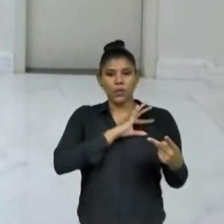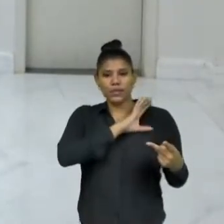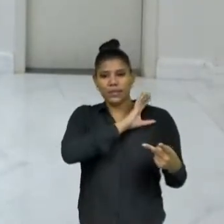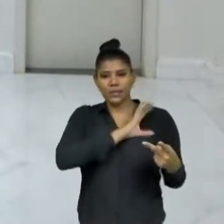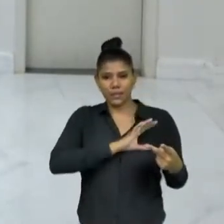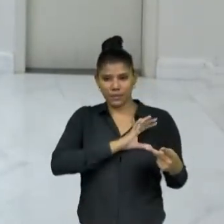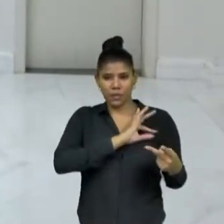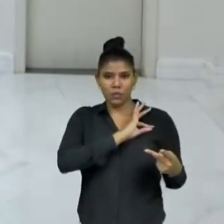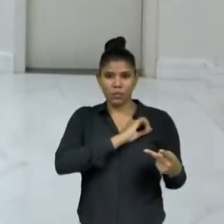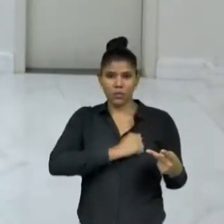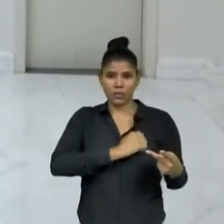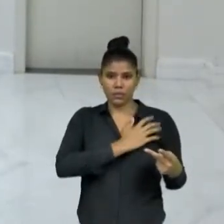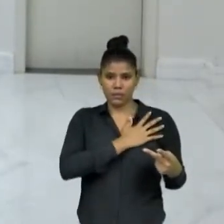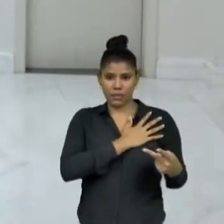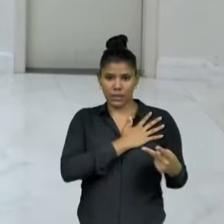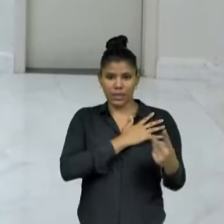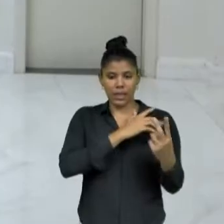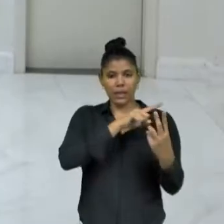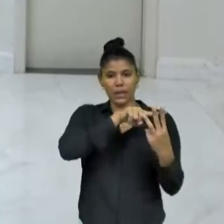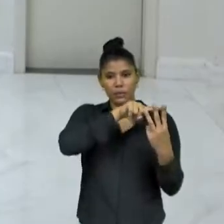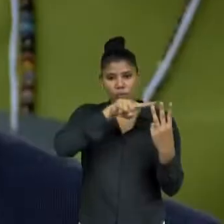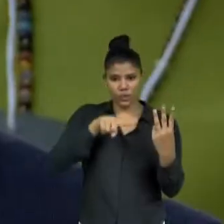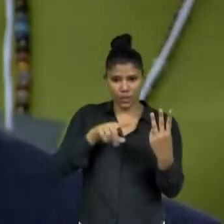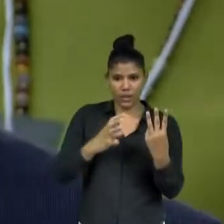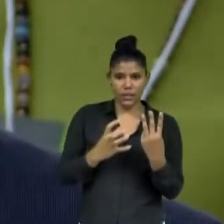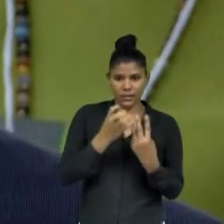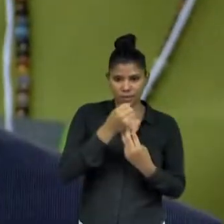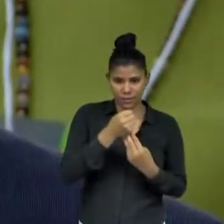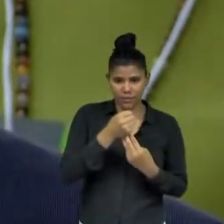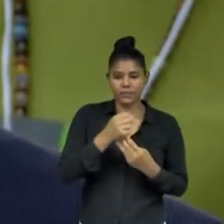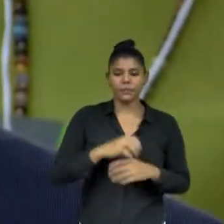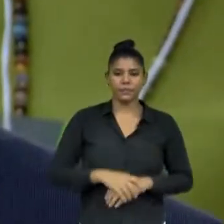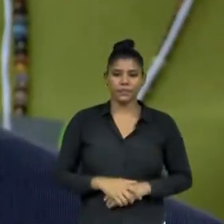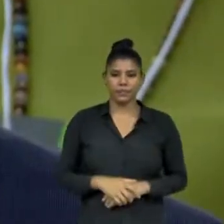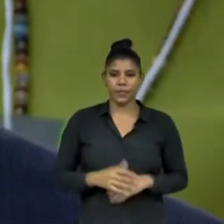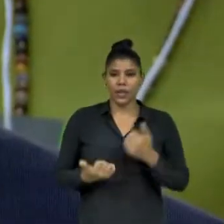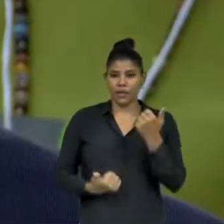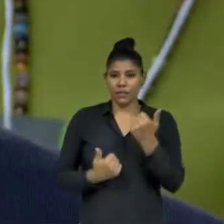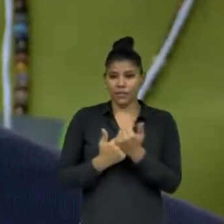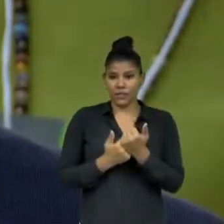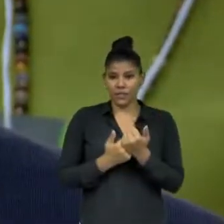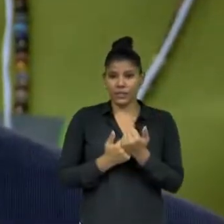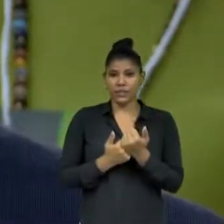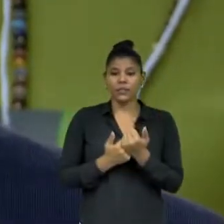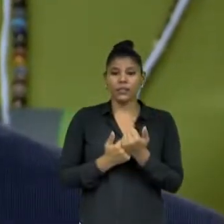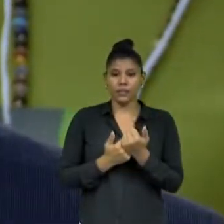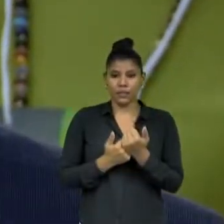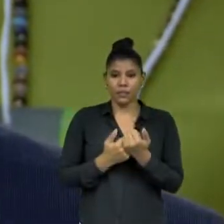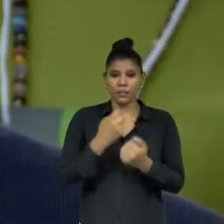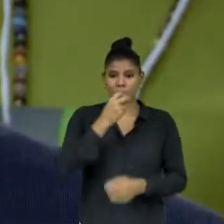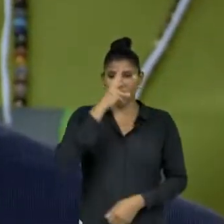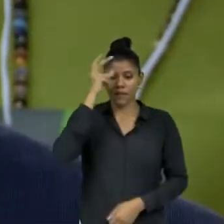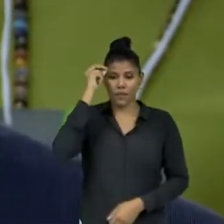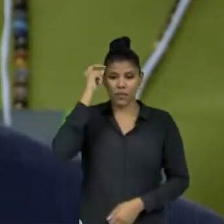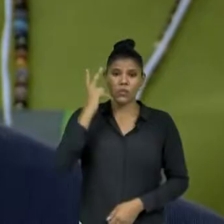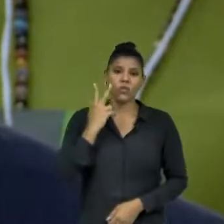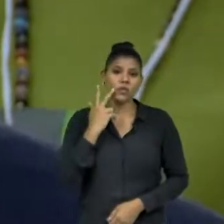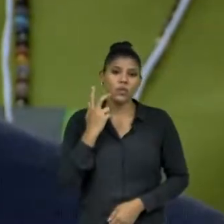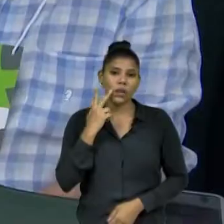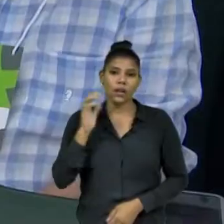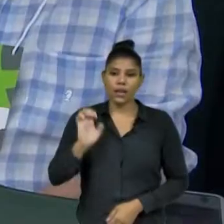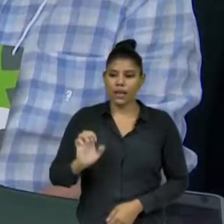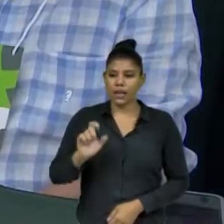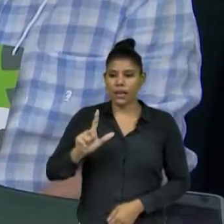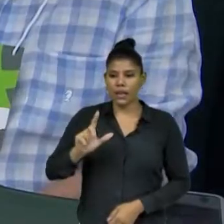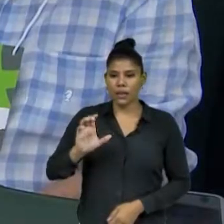segurança, do município. Eu acho que esse é o grande foco. O vice-prefeito de Fortaleza, Elcio Batista, considera de extrema